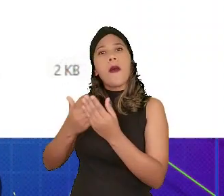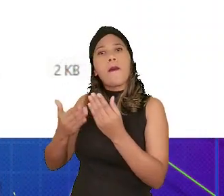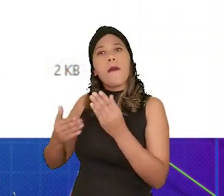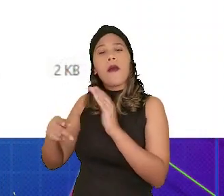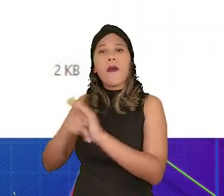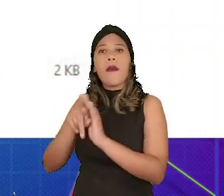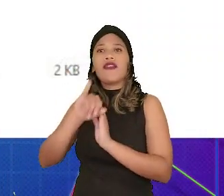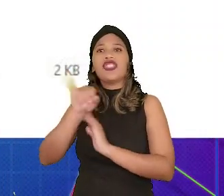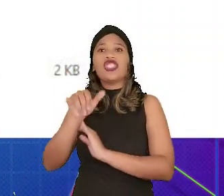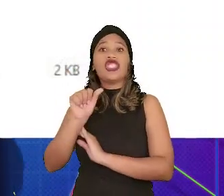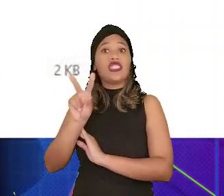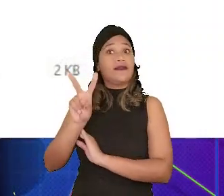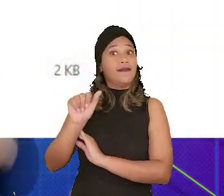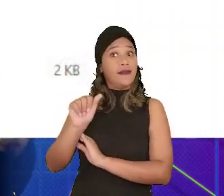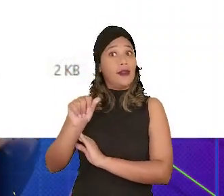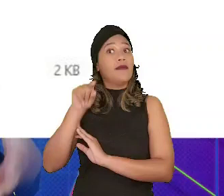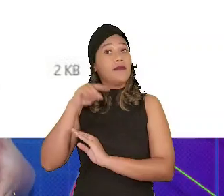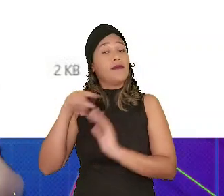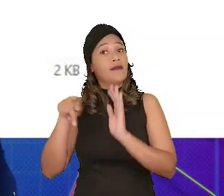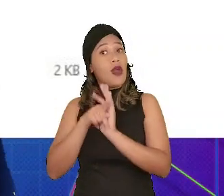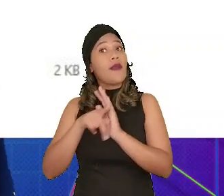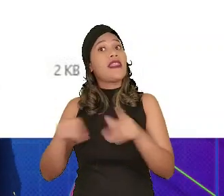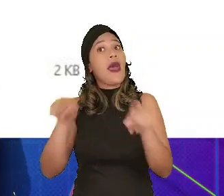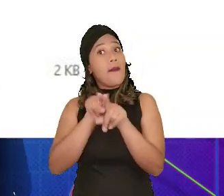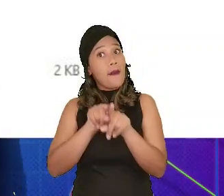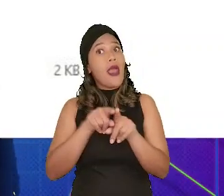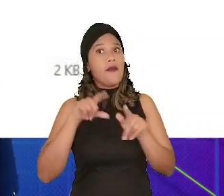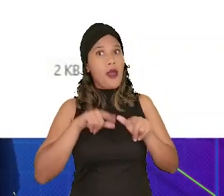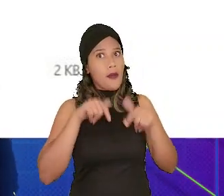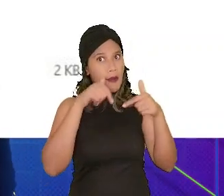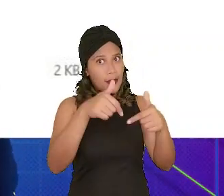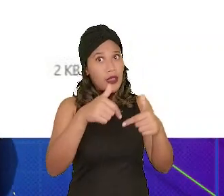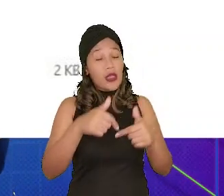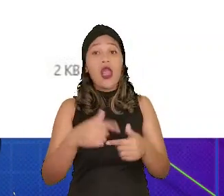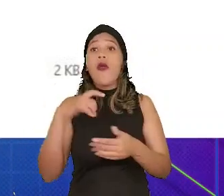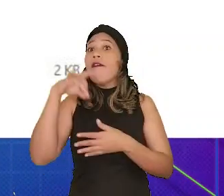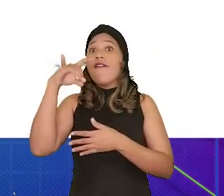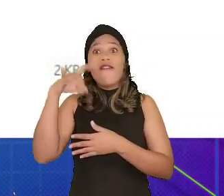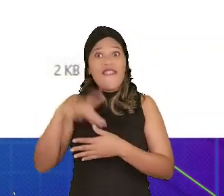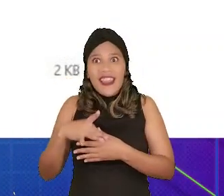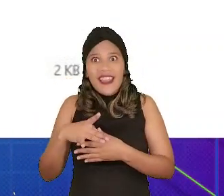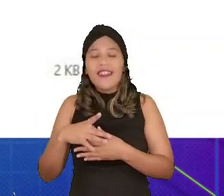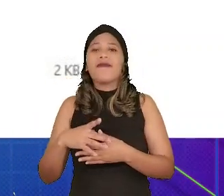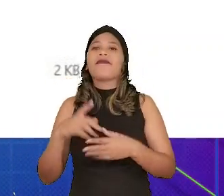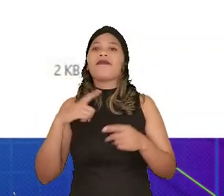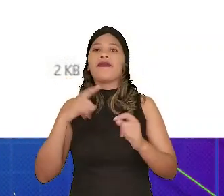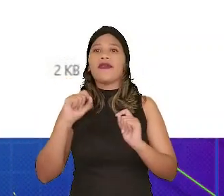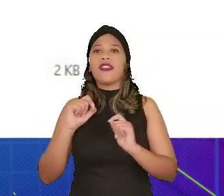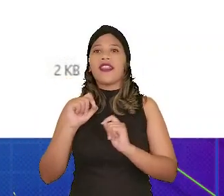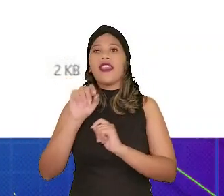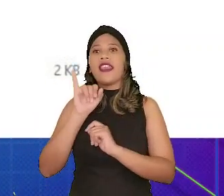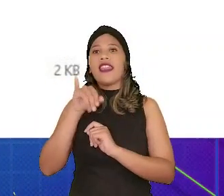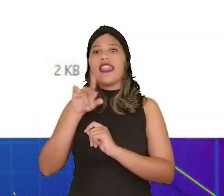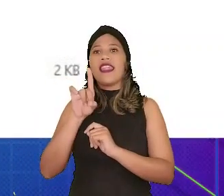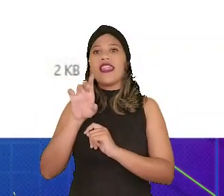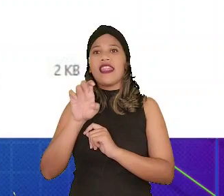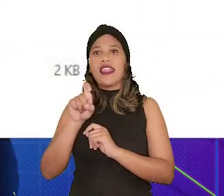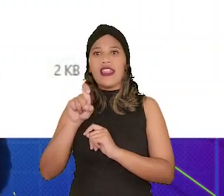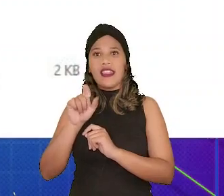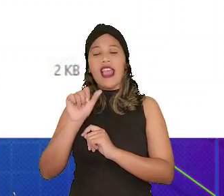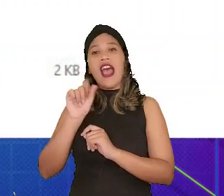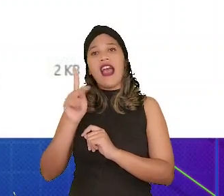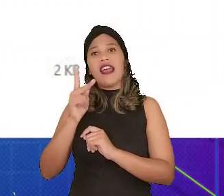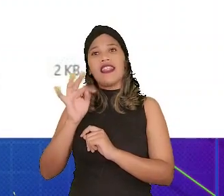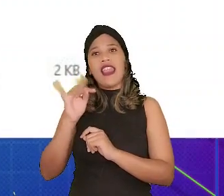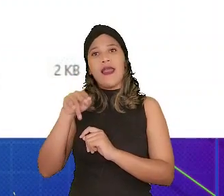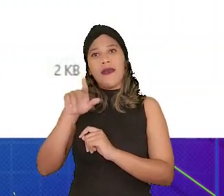os arquivos do JavaScript, que vão ser utilizados também na aplicação do game. E, por fim, o arquivo